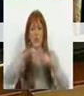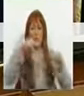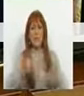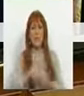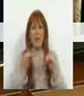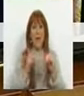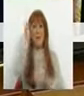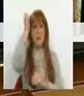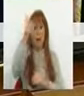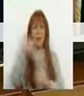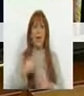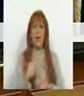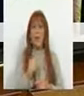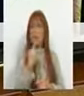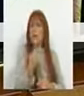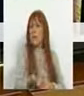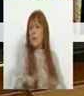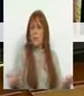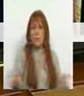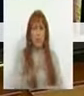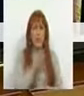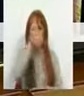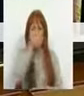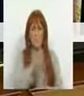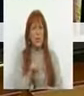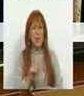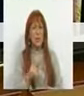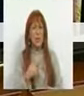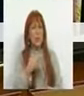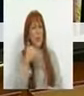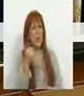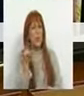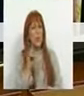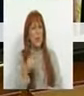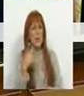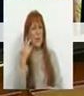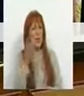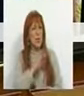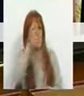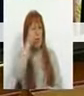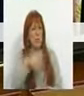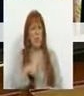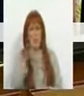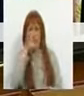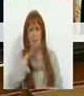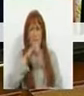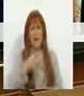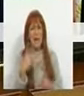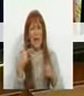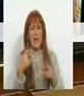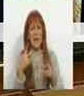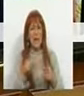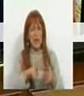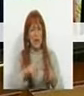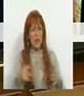alto. E devo dizer que, Senhor Ministro, não foi bonito ver aqui o Senhor Ministro do Ambiente criticar